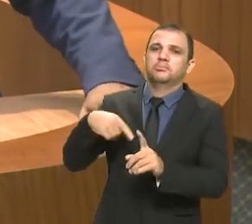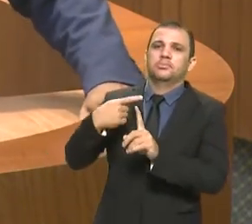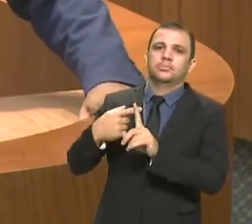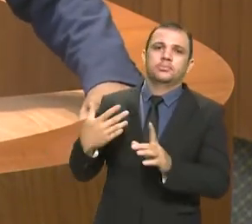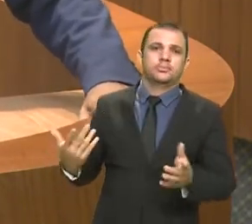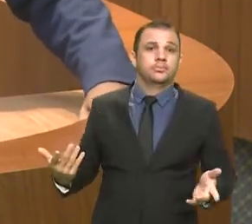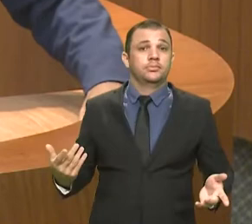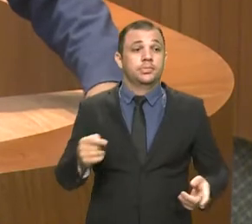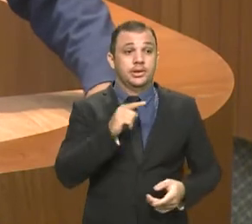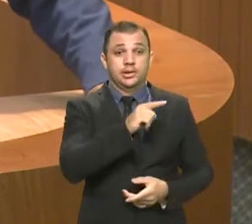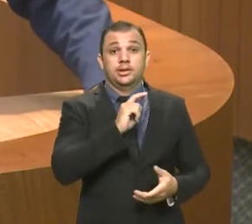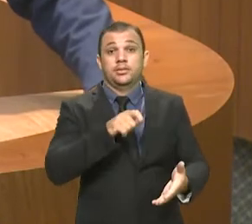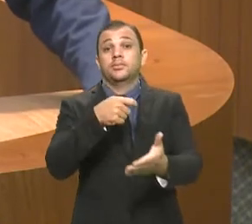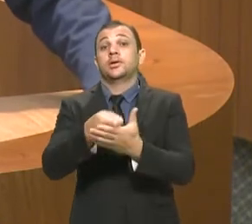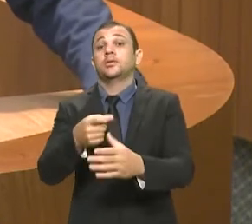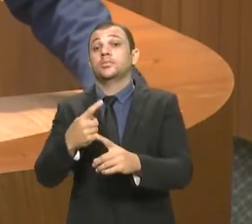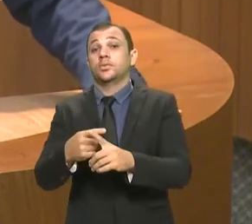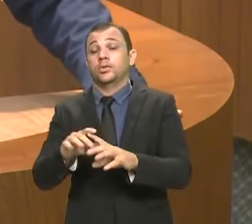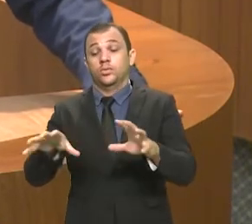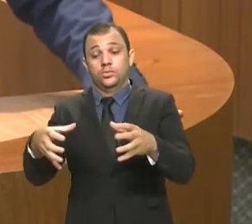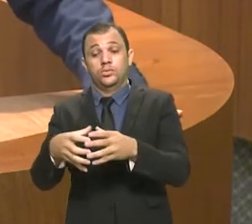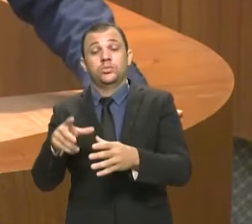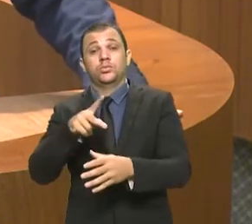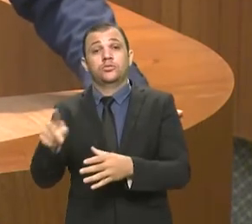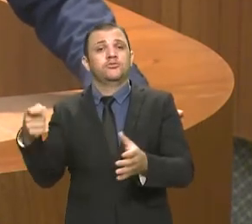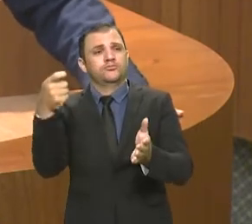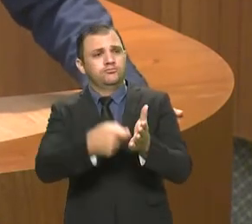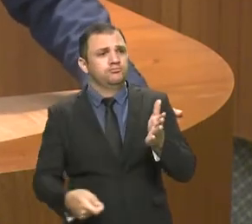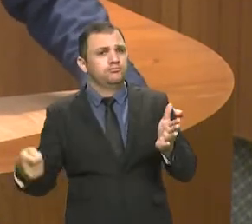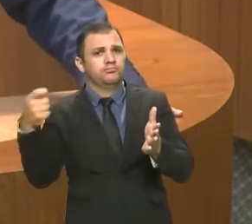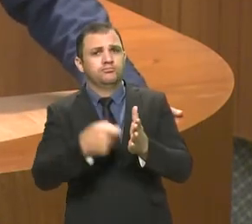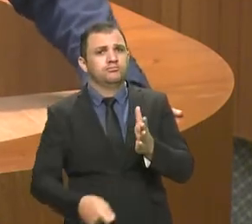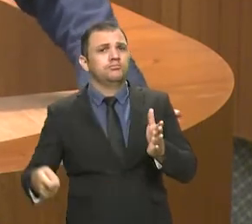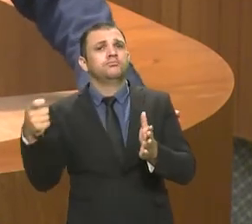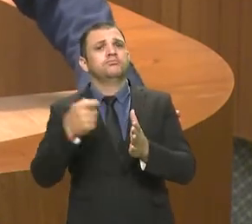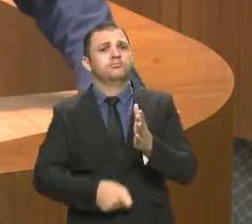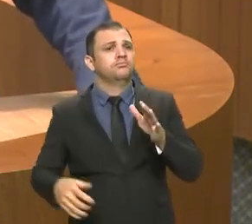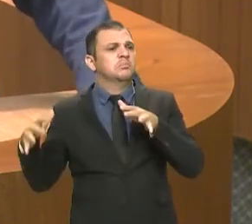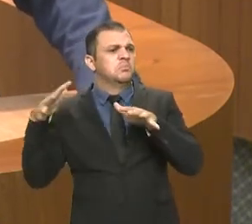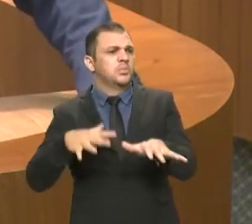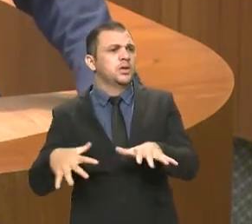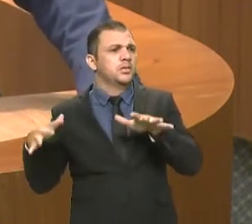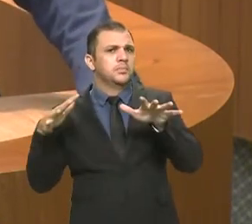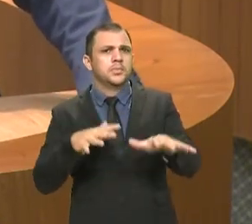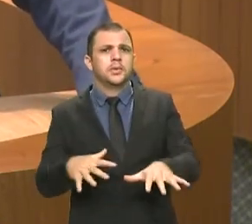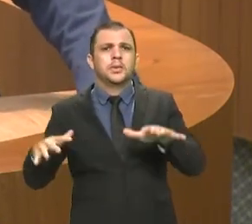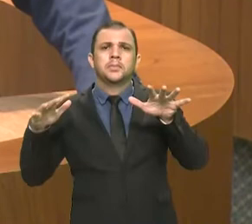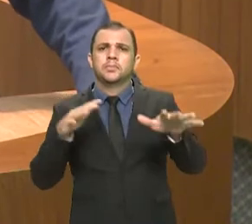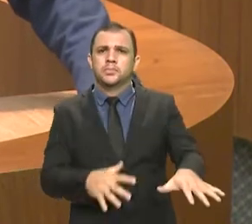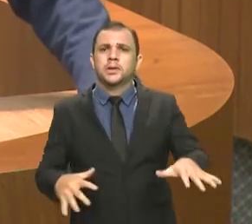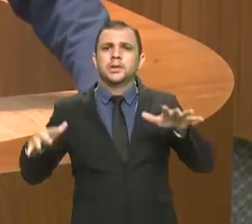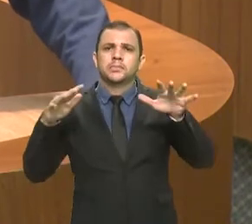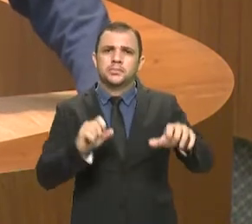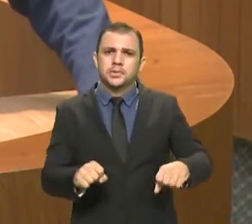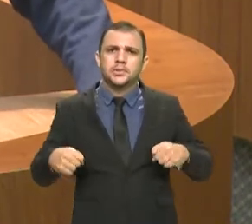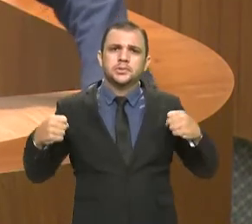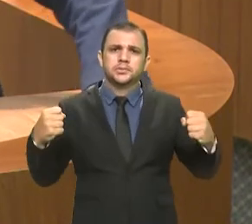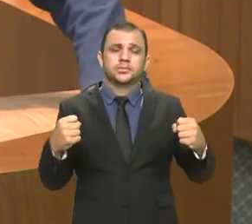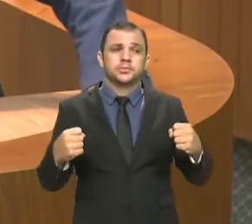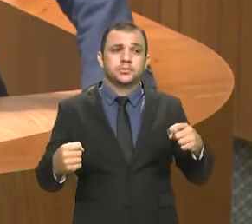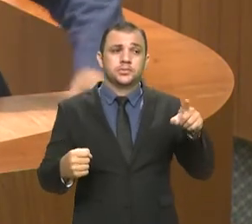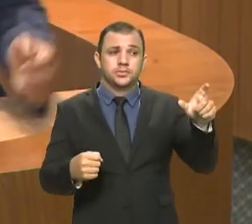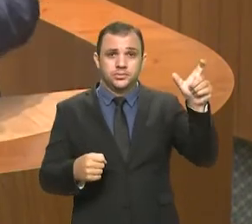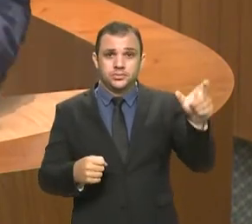concedendo reajuste depois de muita luta. Professores na rua, prefeito de Perimirim, a culpa é